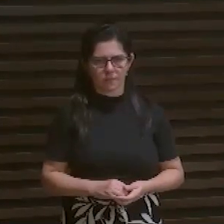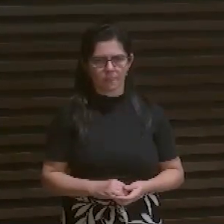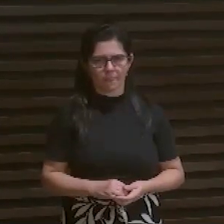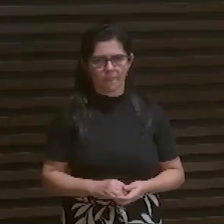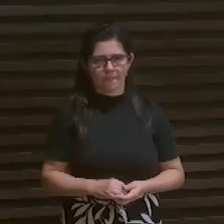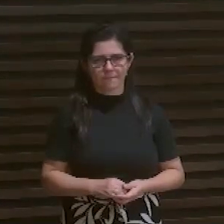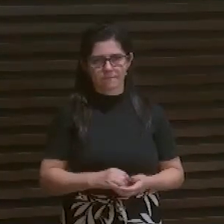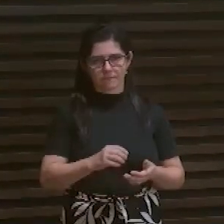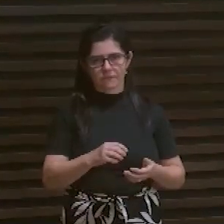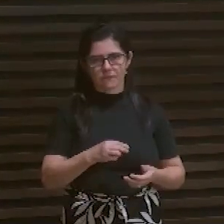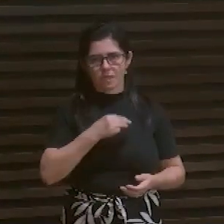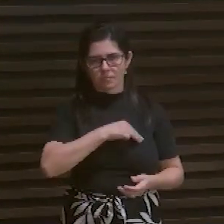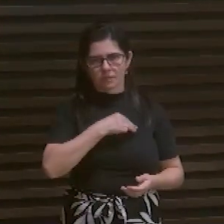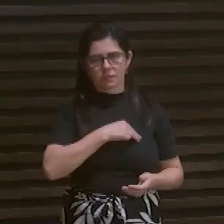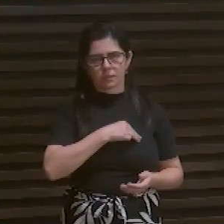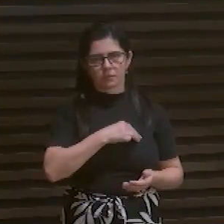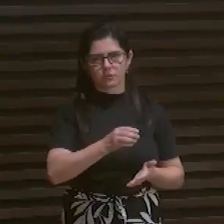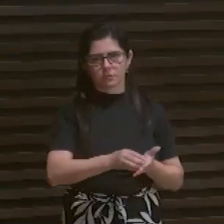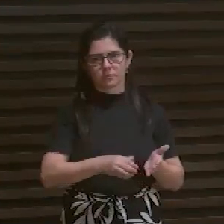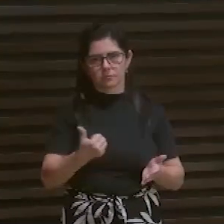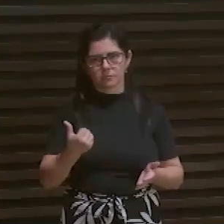Mateus, capítulo 16, verso 18.